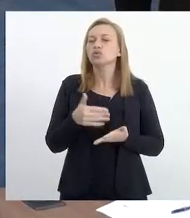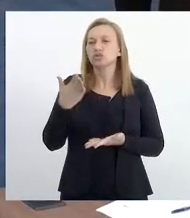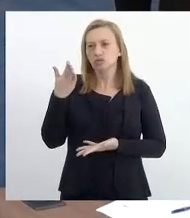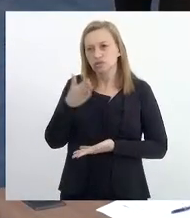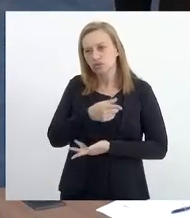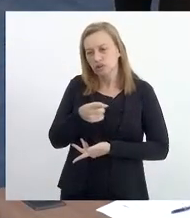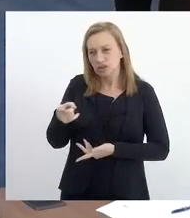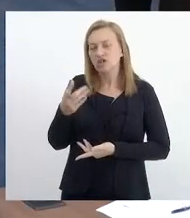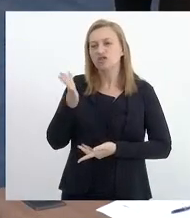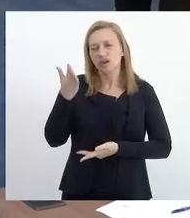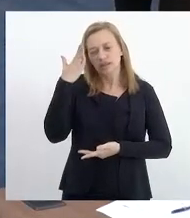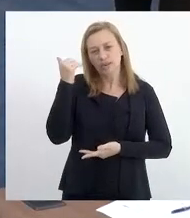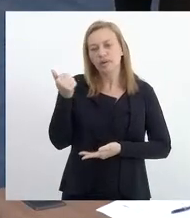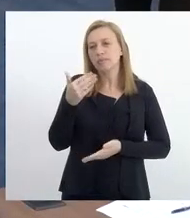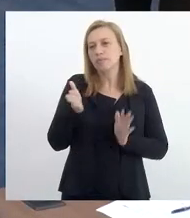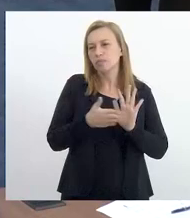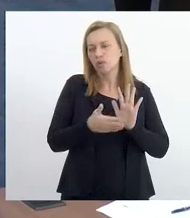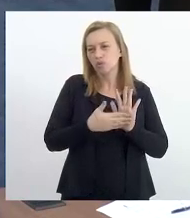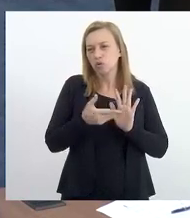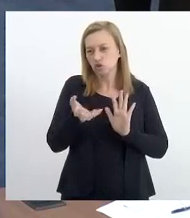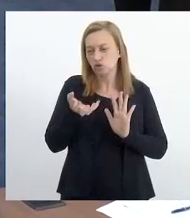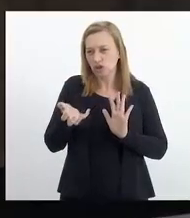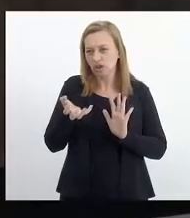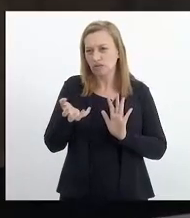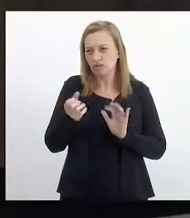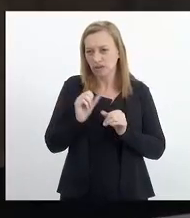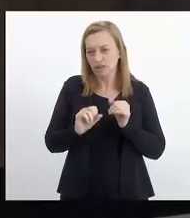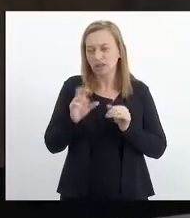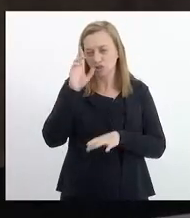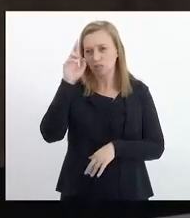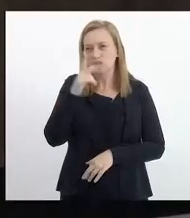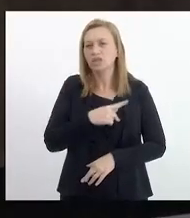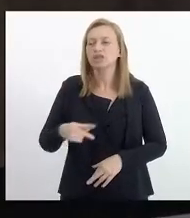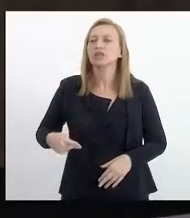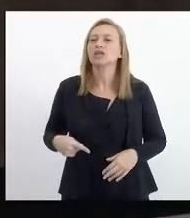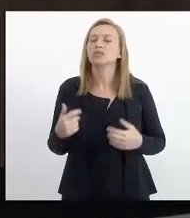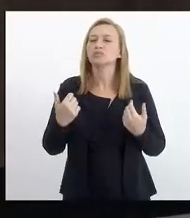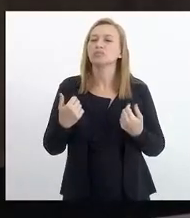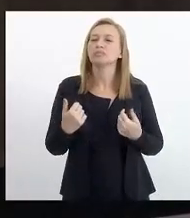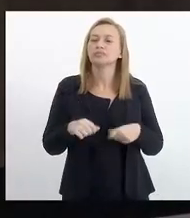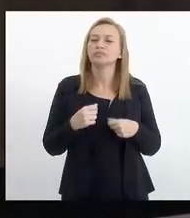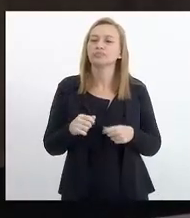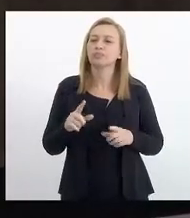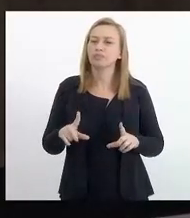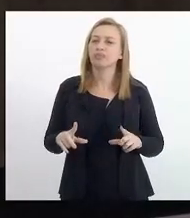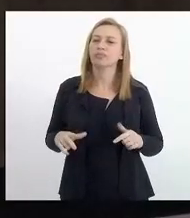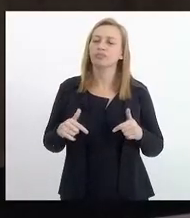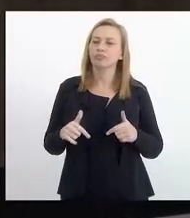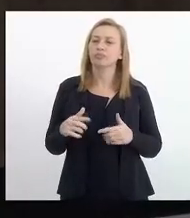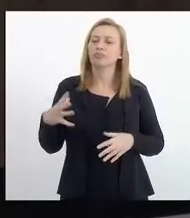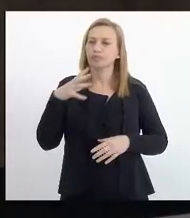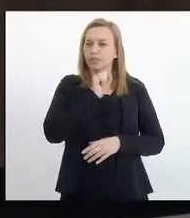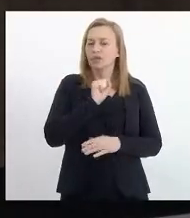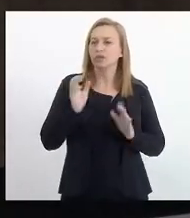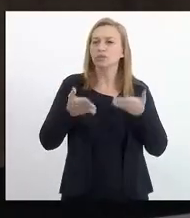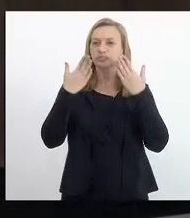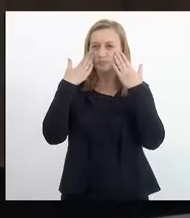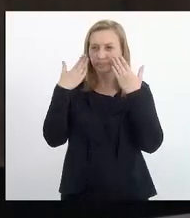O que eu quero propor, senhor presidente, para que a gente pudesse uniformizar o debate, era que hoje a